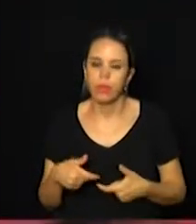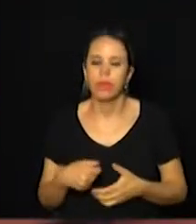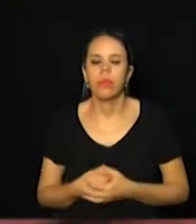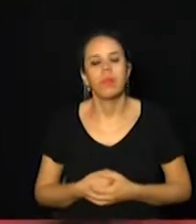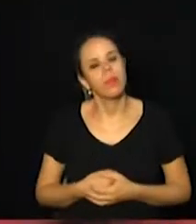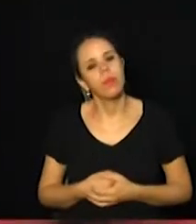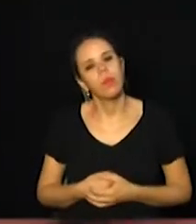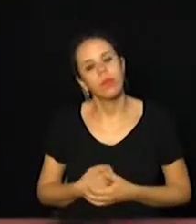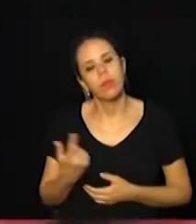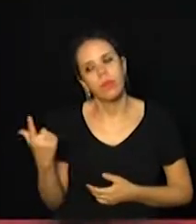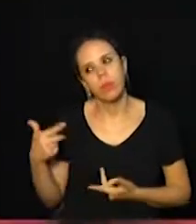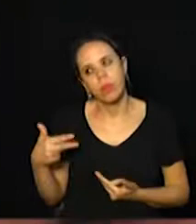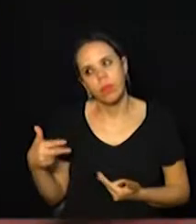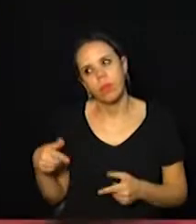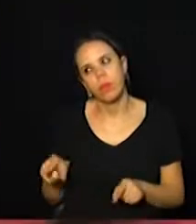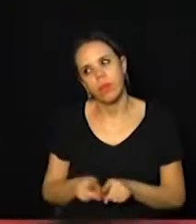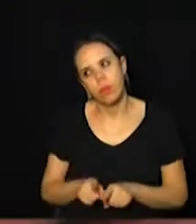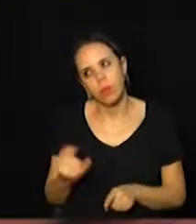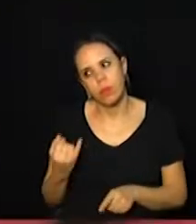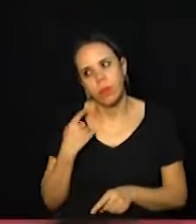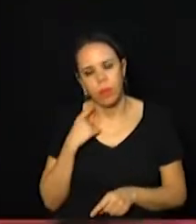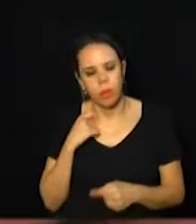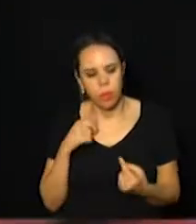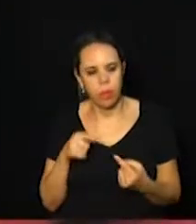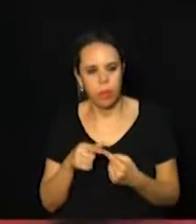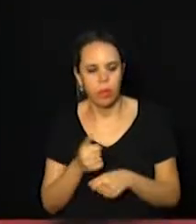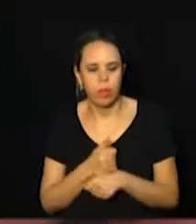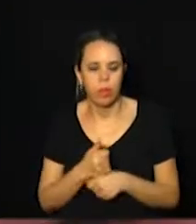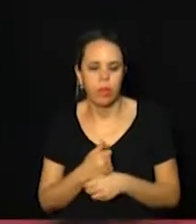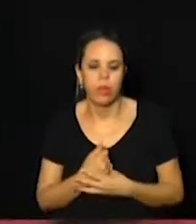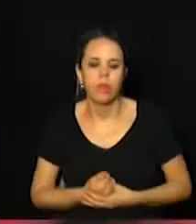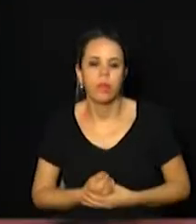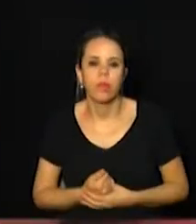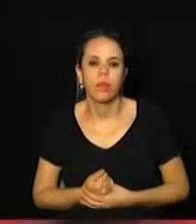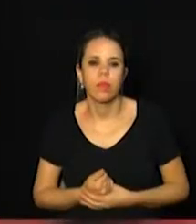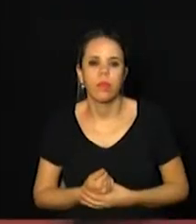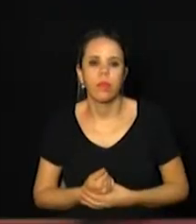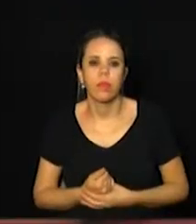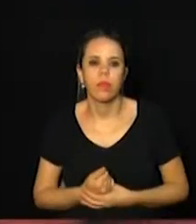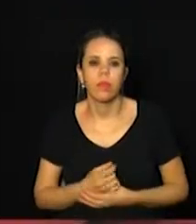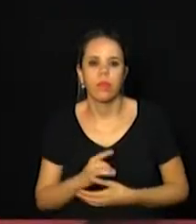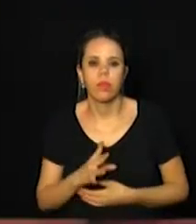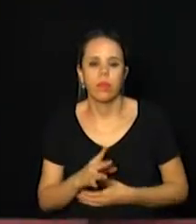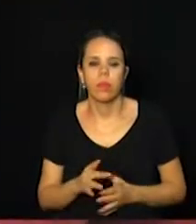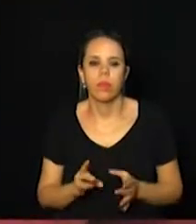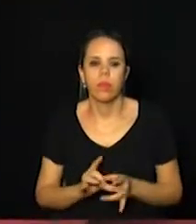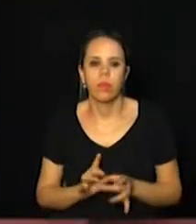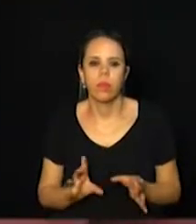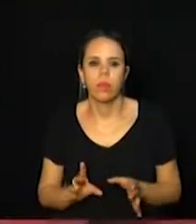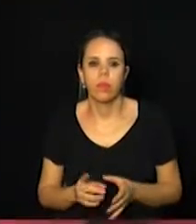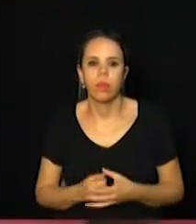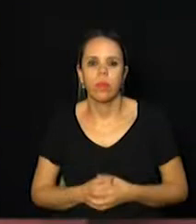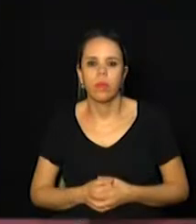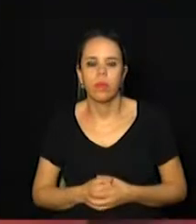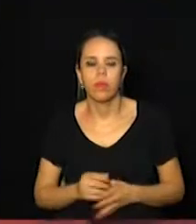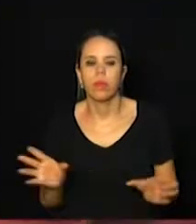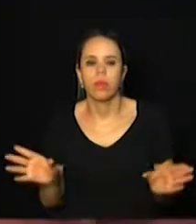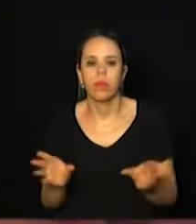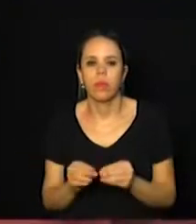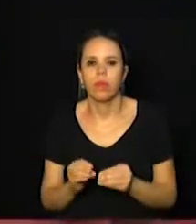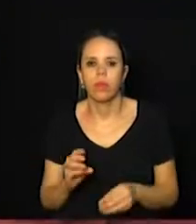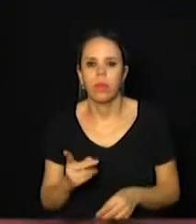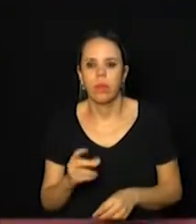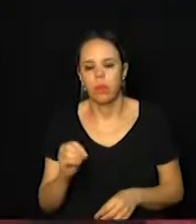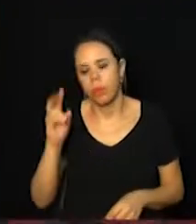mas outras situações que são pertinentes à profissão Vereador só me permita João Gonçalves para concluir o